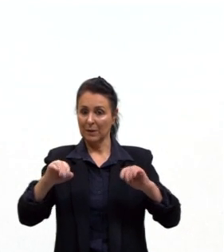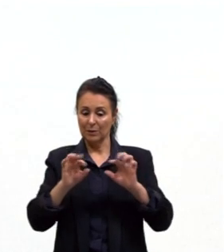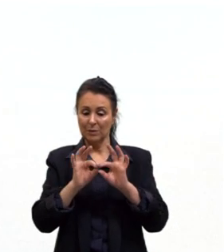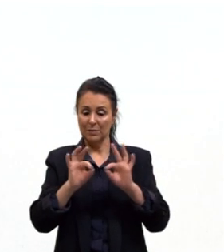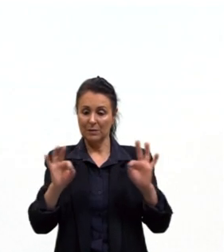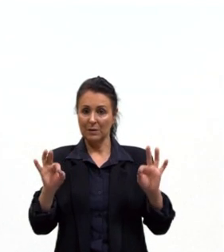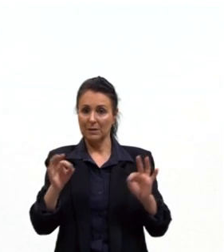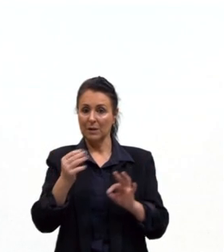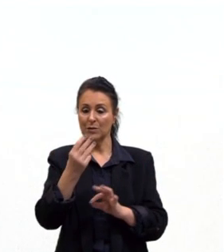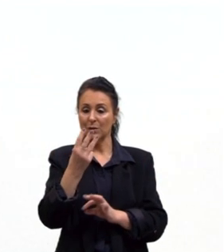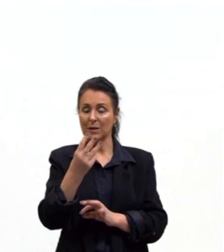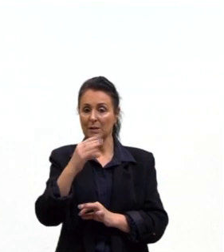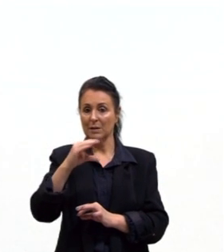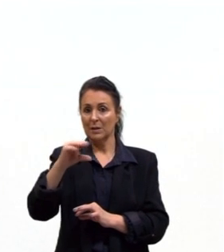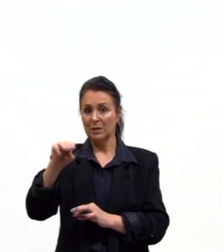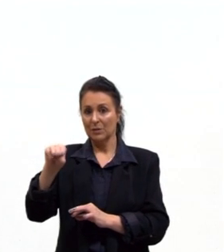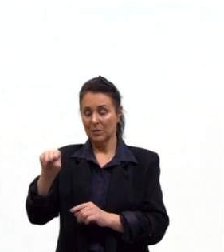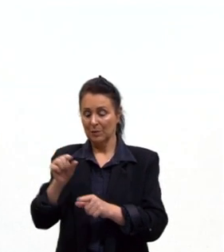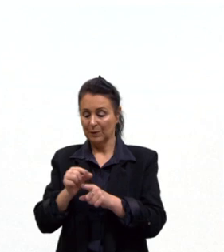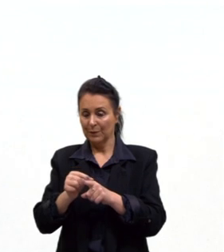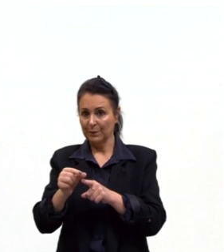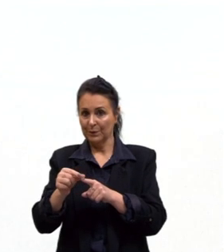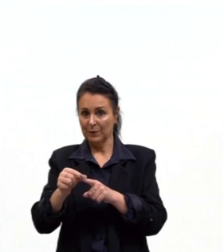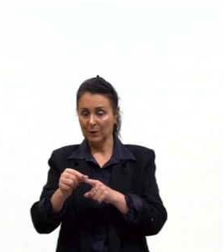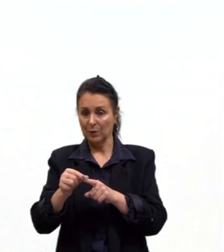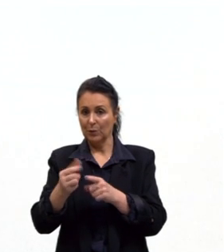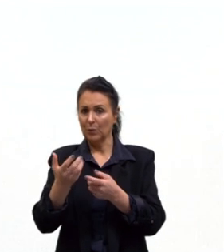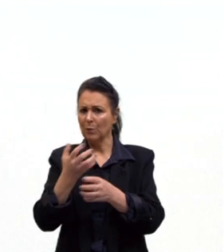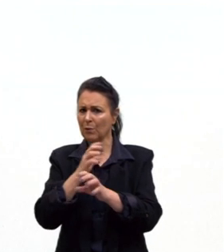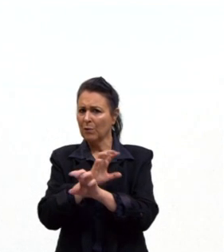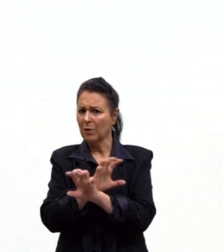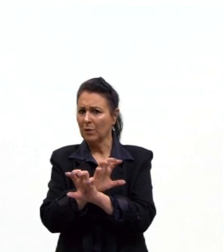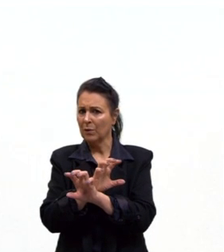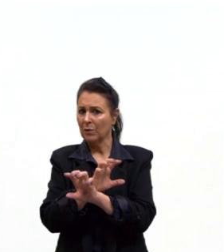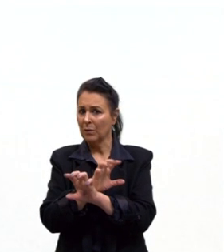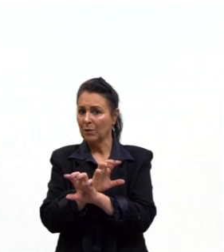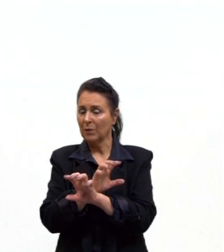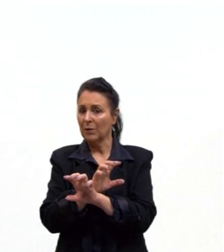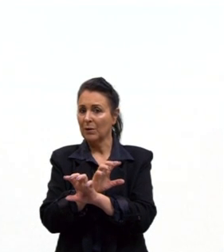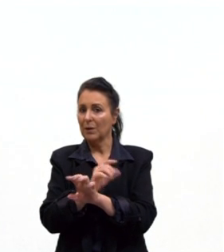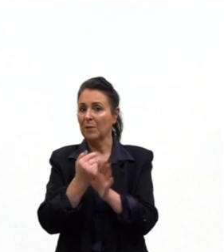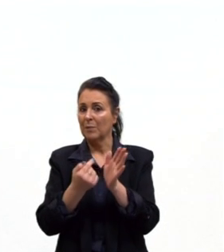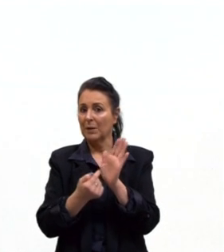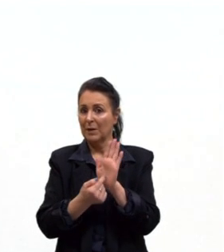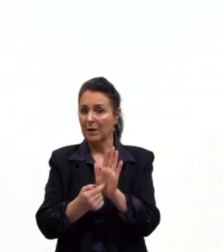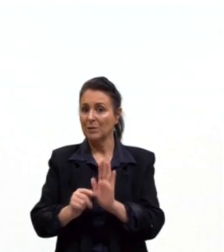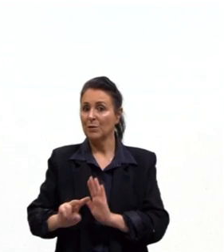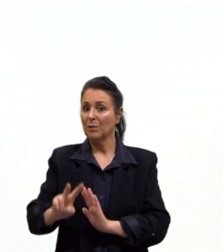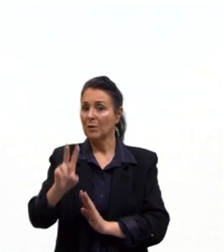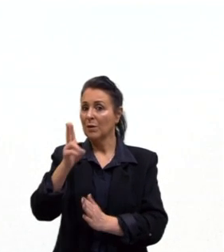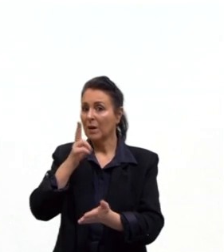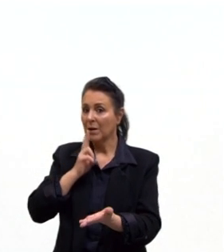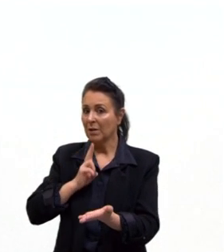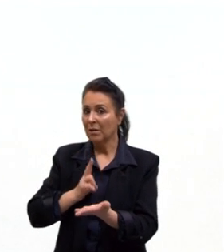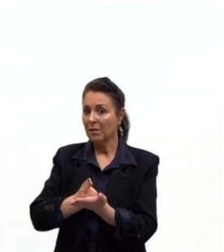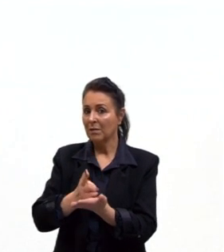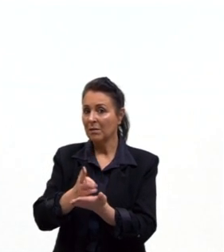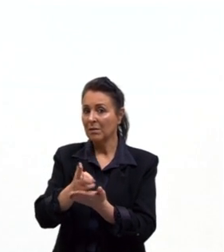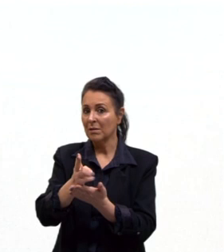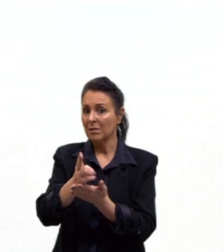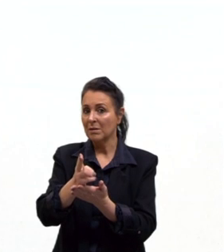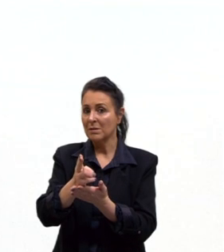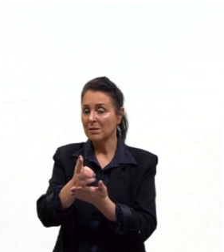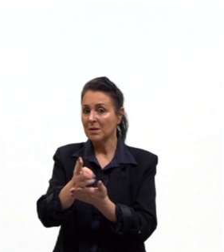distância de 3cm no vácuo e ali já apareceu o valor da Constante né vejam que é como é o valor